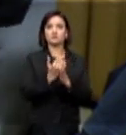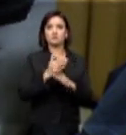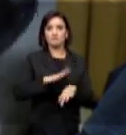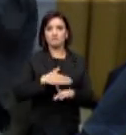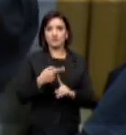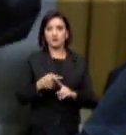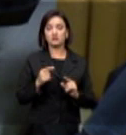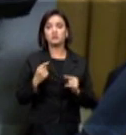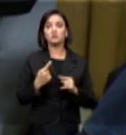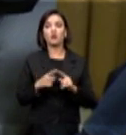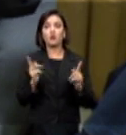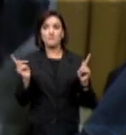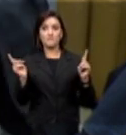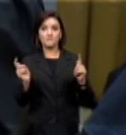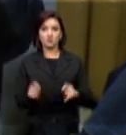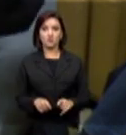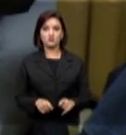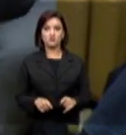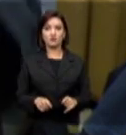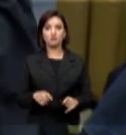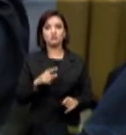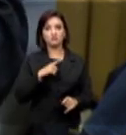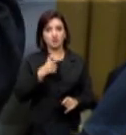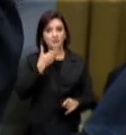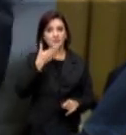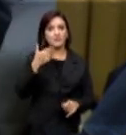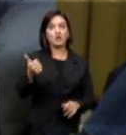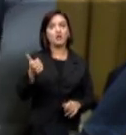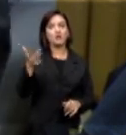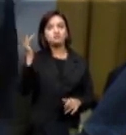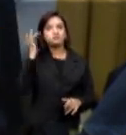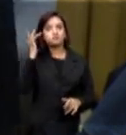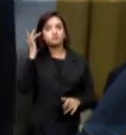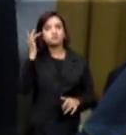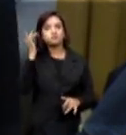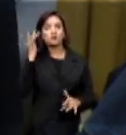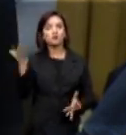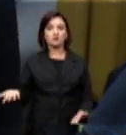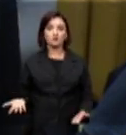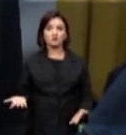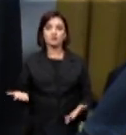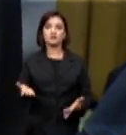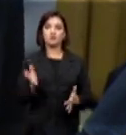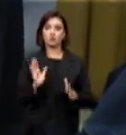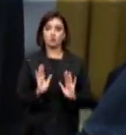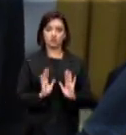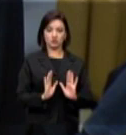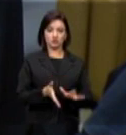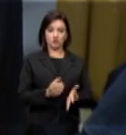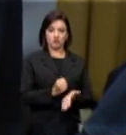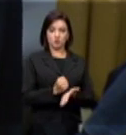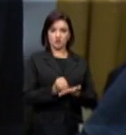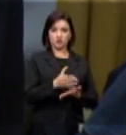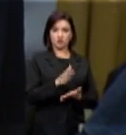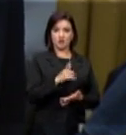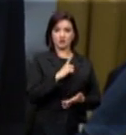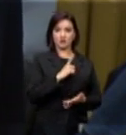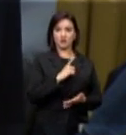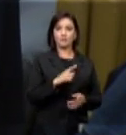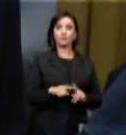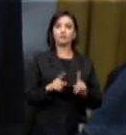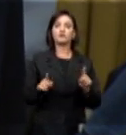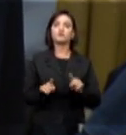tempo, possibilitou o aperfeiçoamento e a modernização das concessões existentes e também